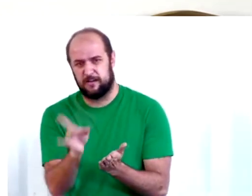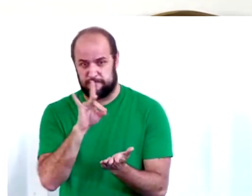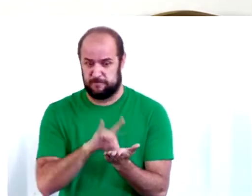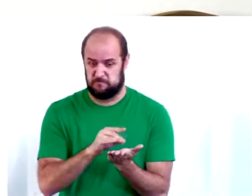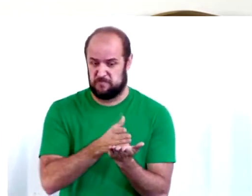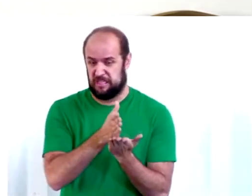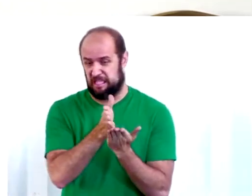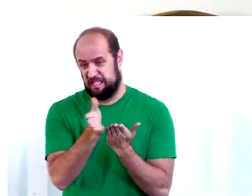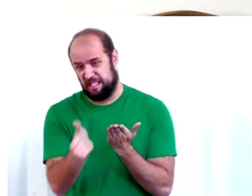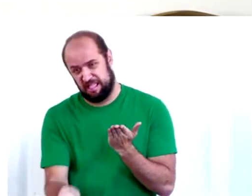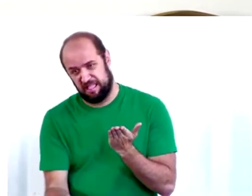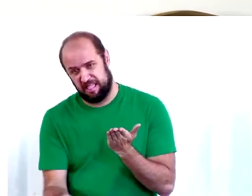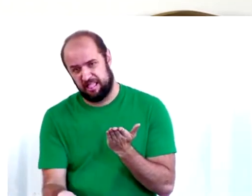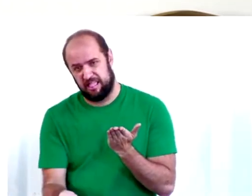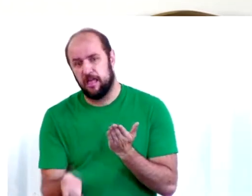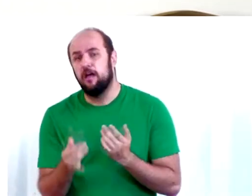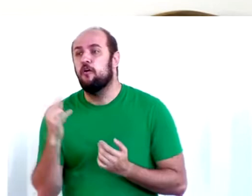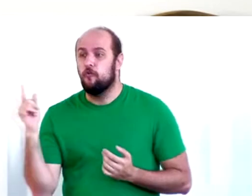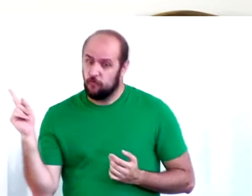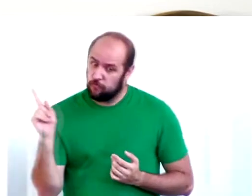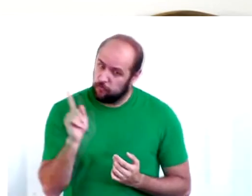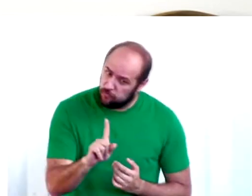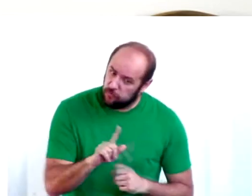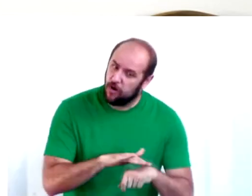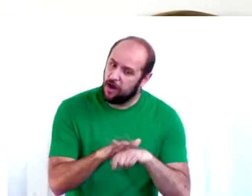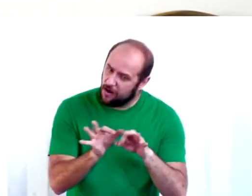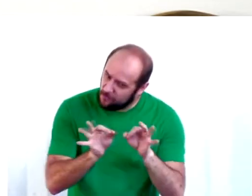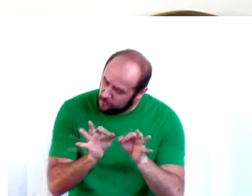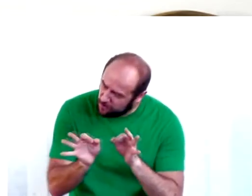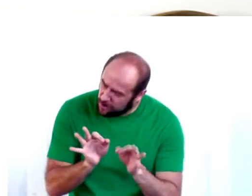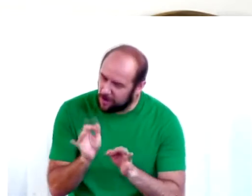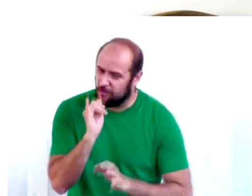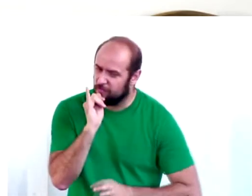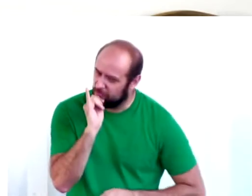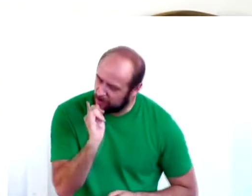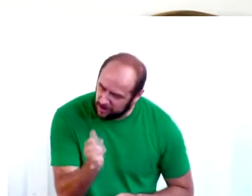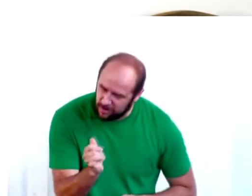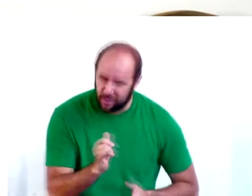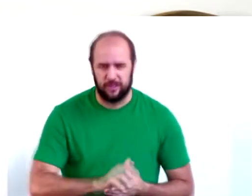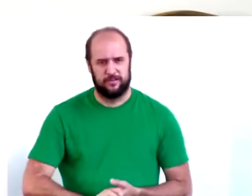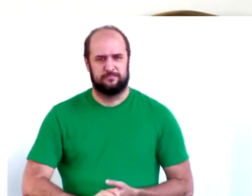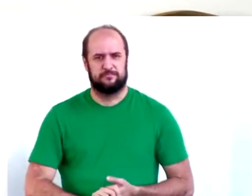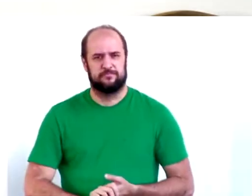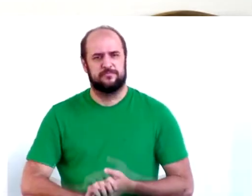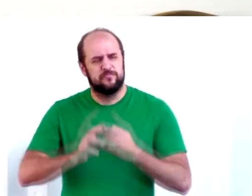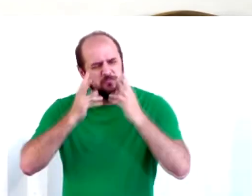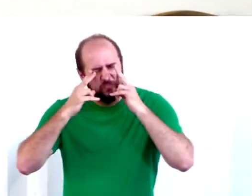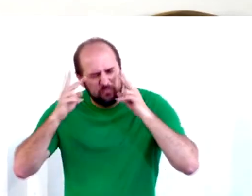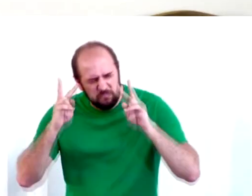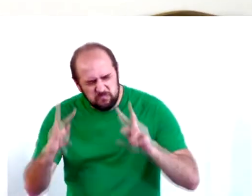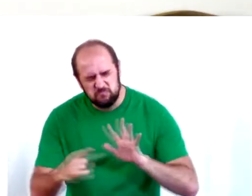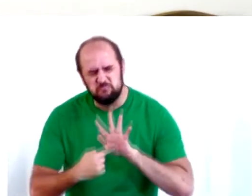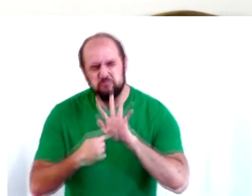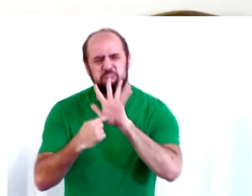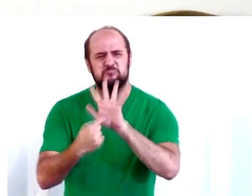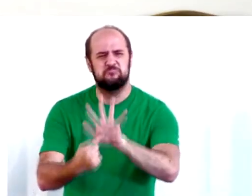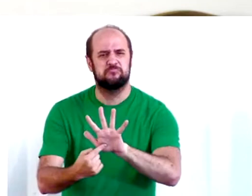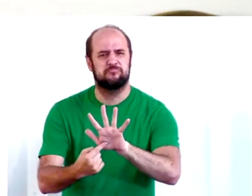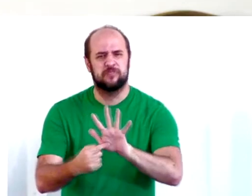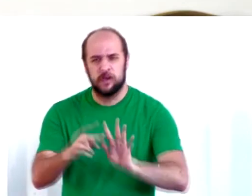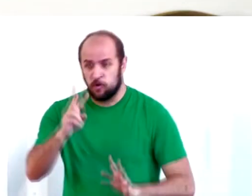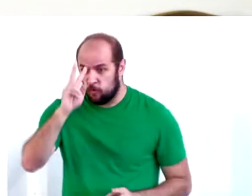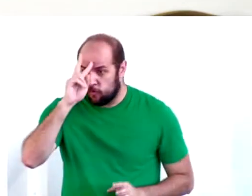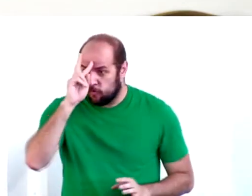então corrija, então fale, então testemunhe,